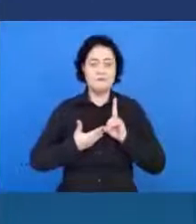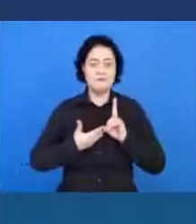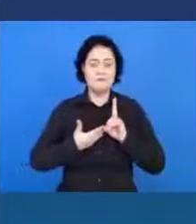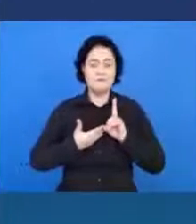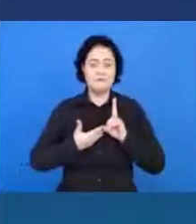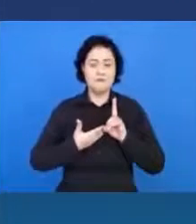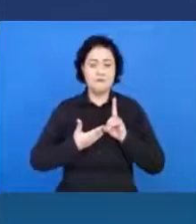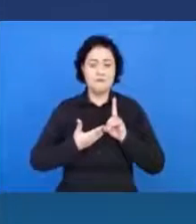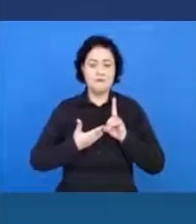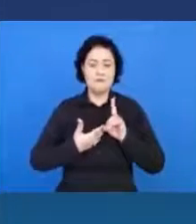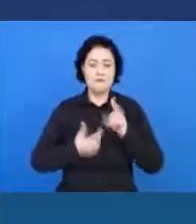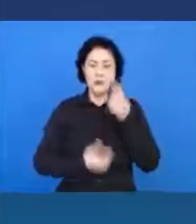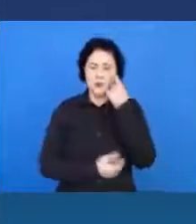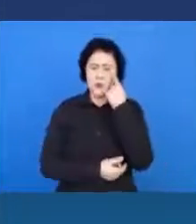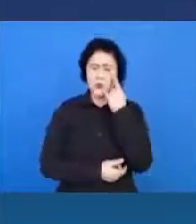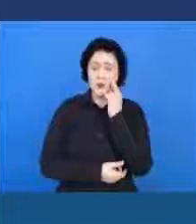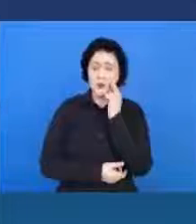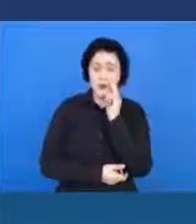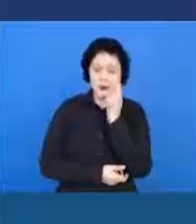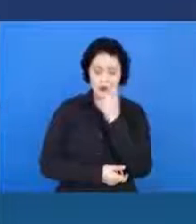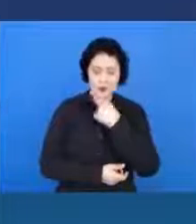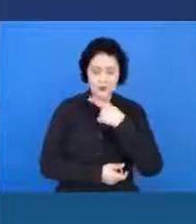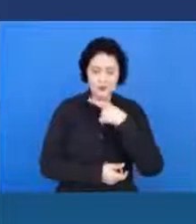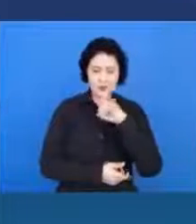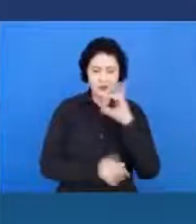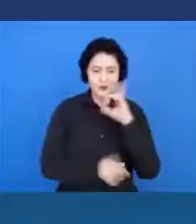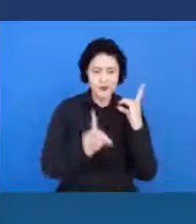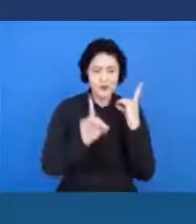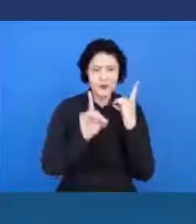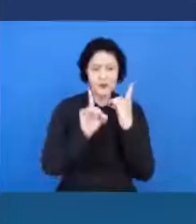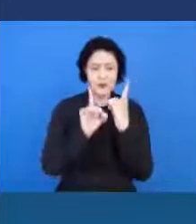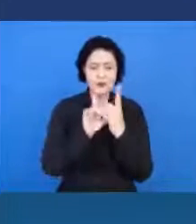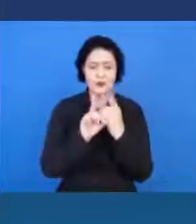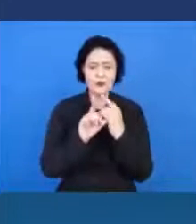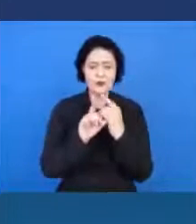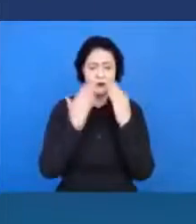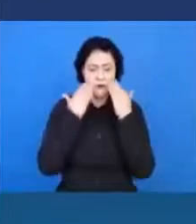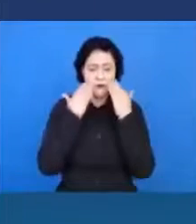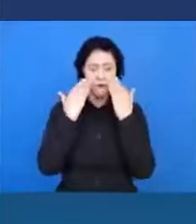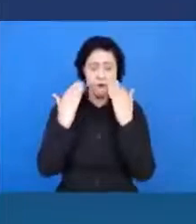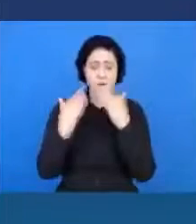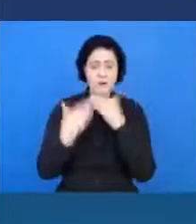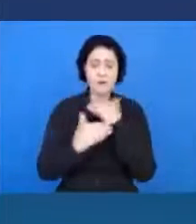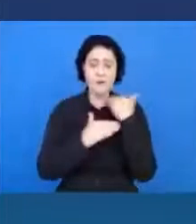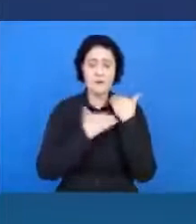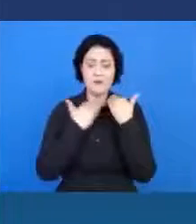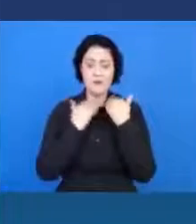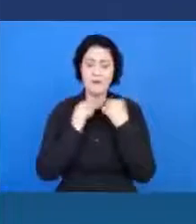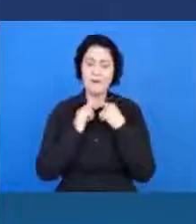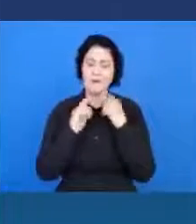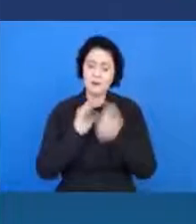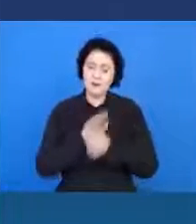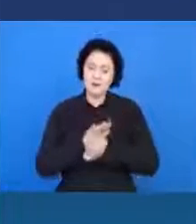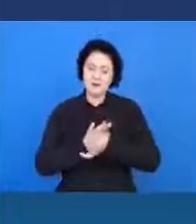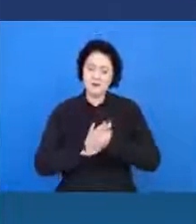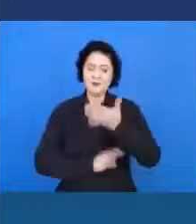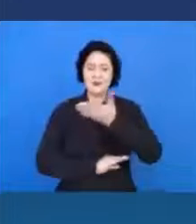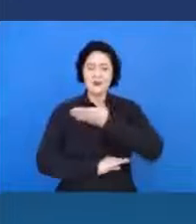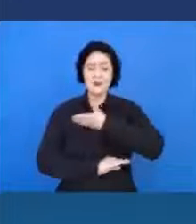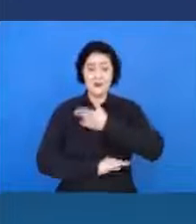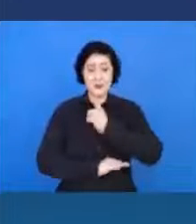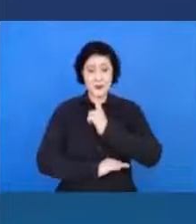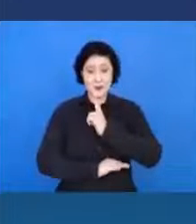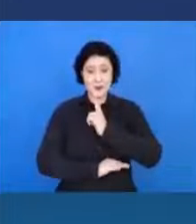um dia estaremos frente a frente com a morte e nem mesmo que tenhamos milhares de amigos